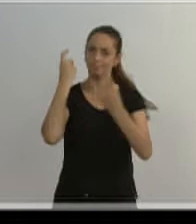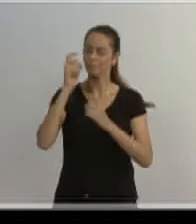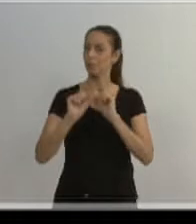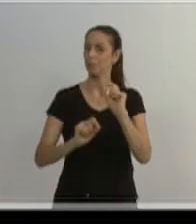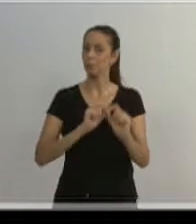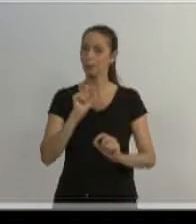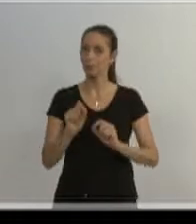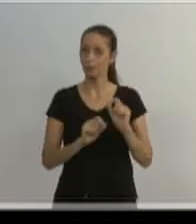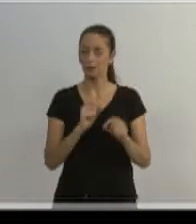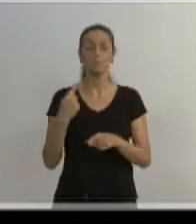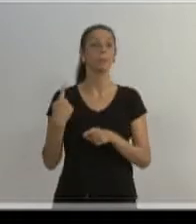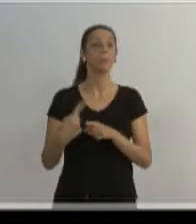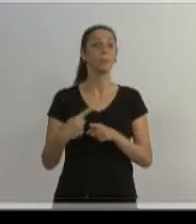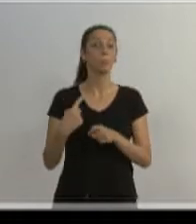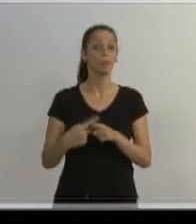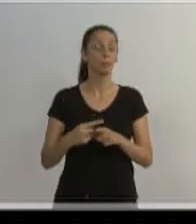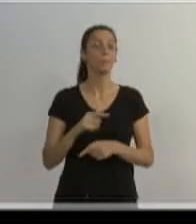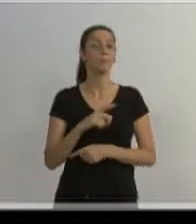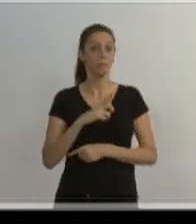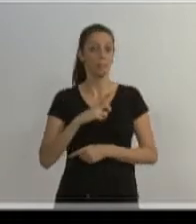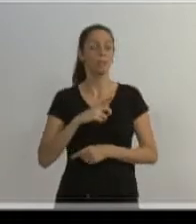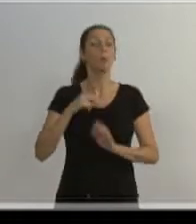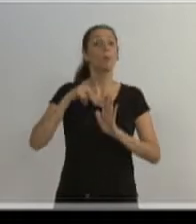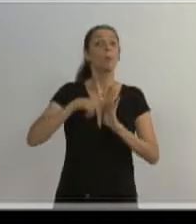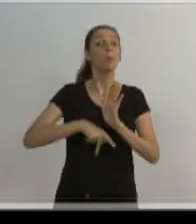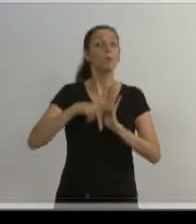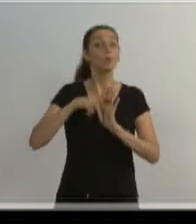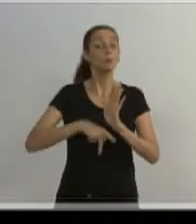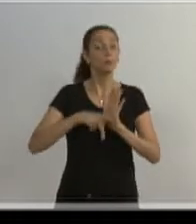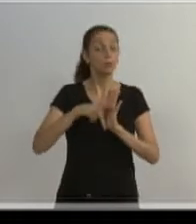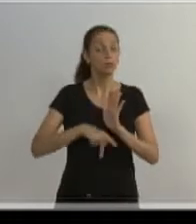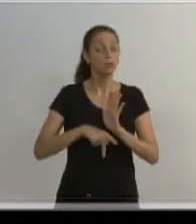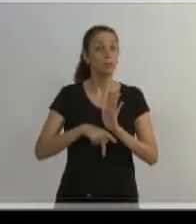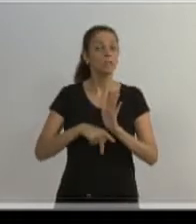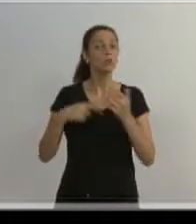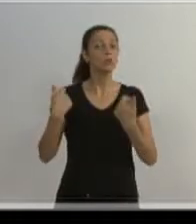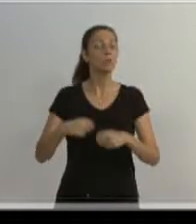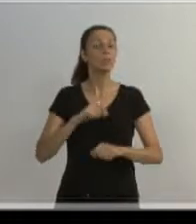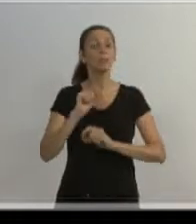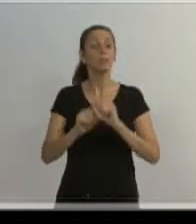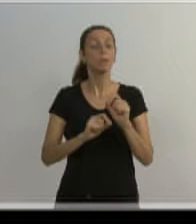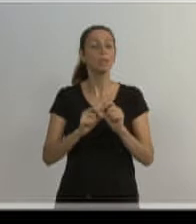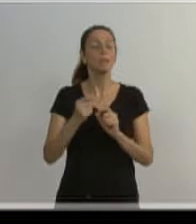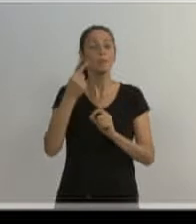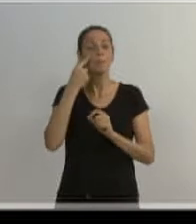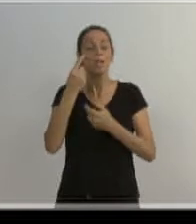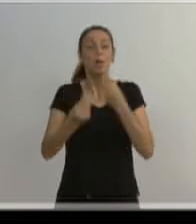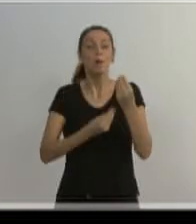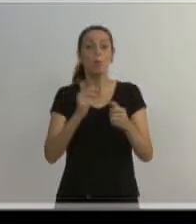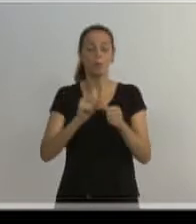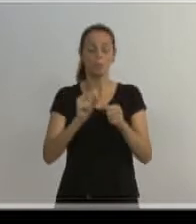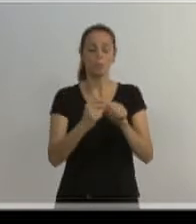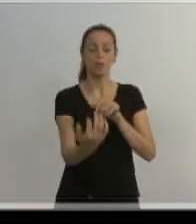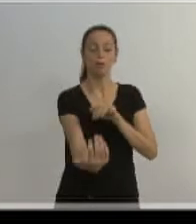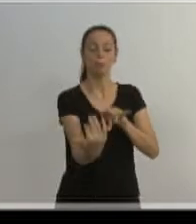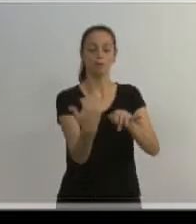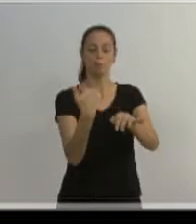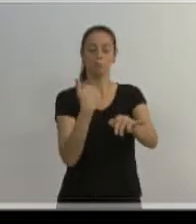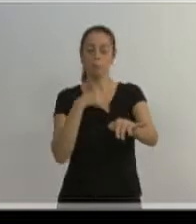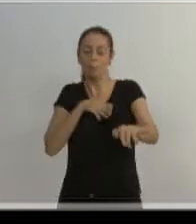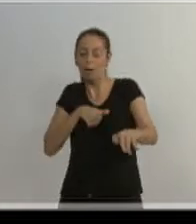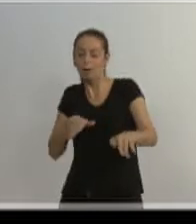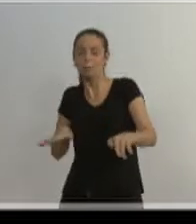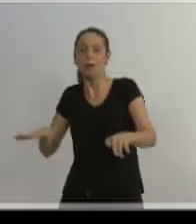nós vamos ter aí um projeto onde nós vamos ter que parar no canteiro central para convergir à esquerda e adentrar